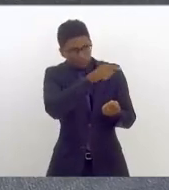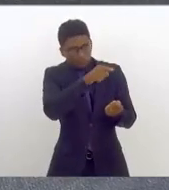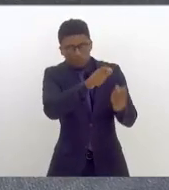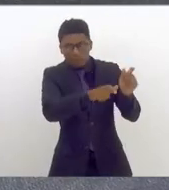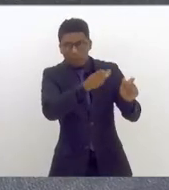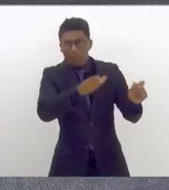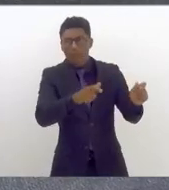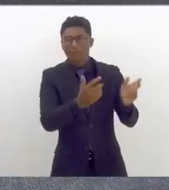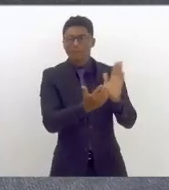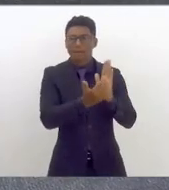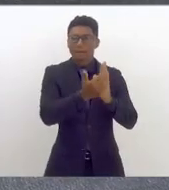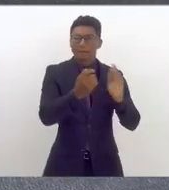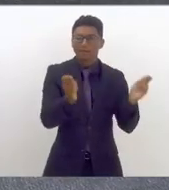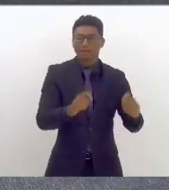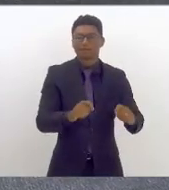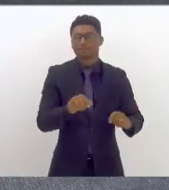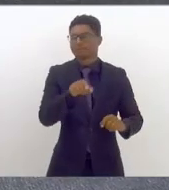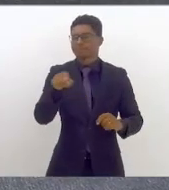Quero destacar então que